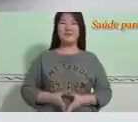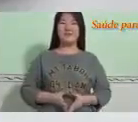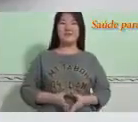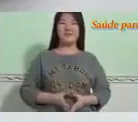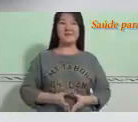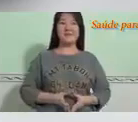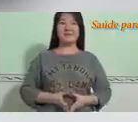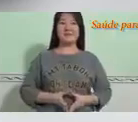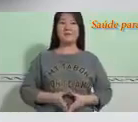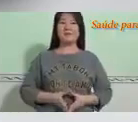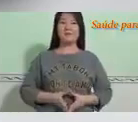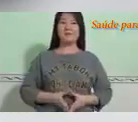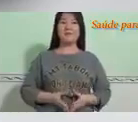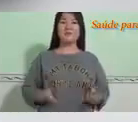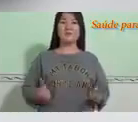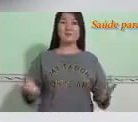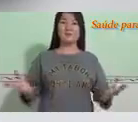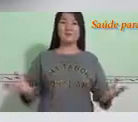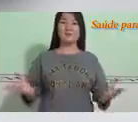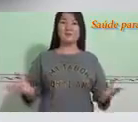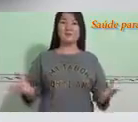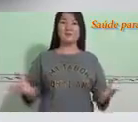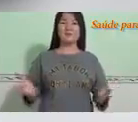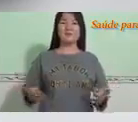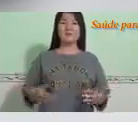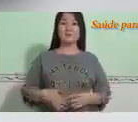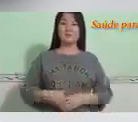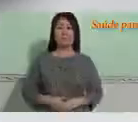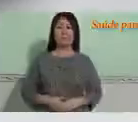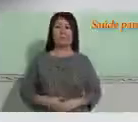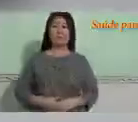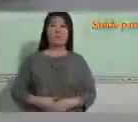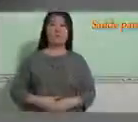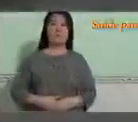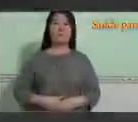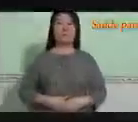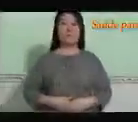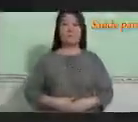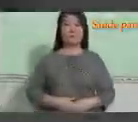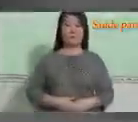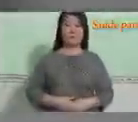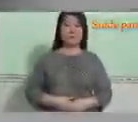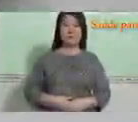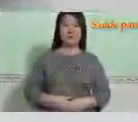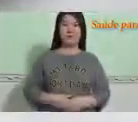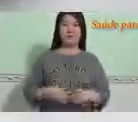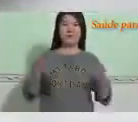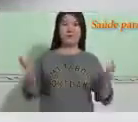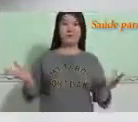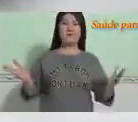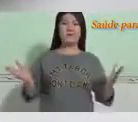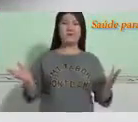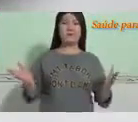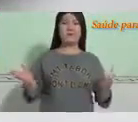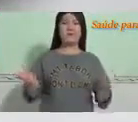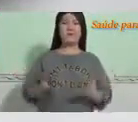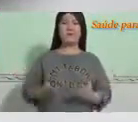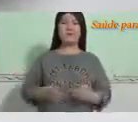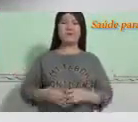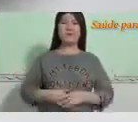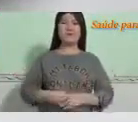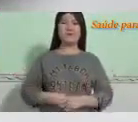ousadia vírgulas e a duda e a 12 horas vírgula p o r até acento agudo três meses virgula caracteriza